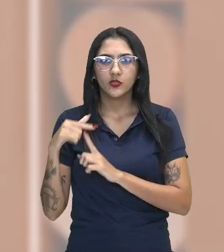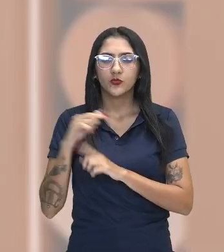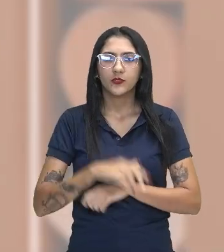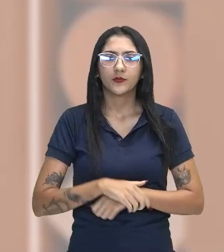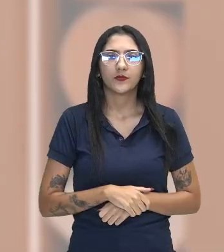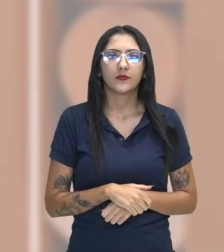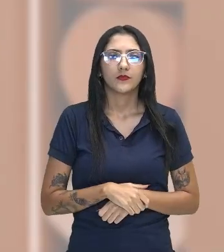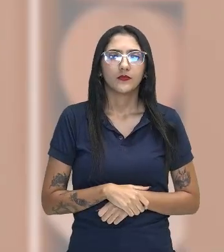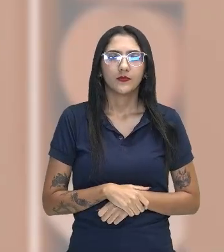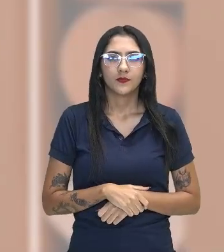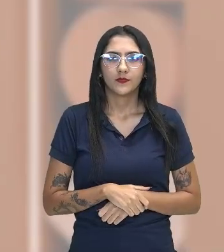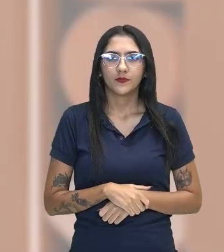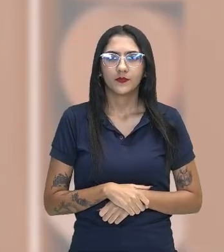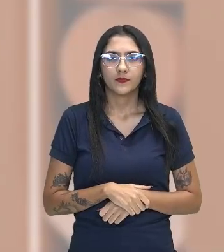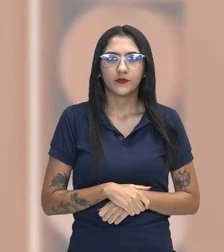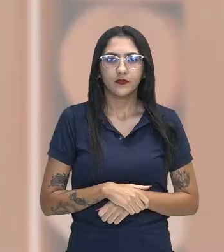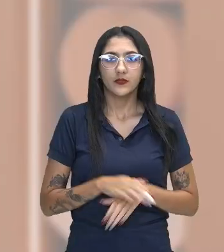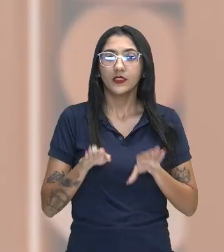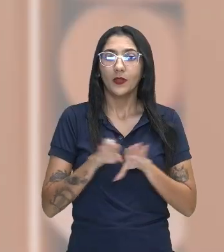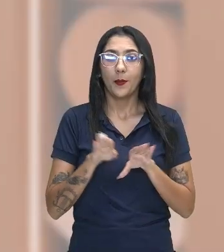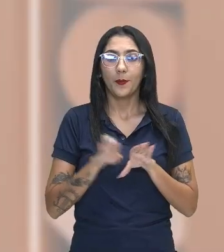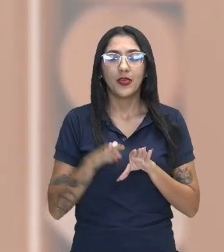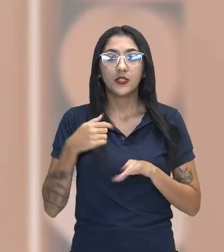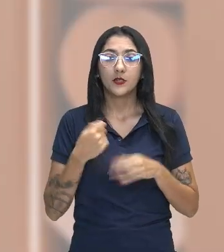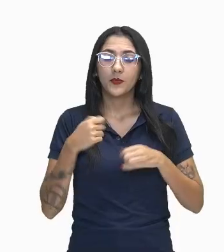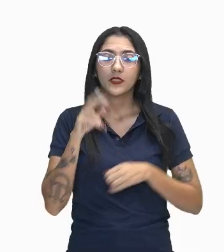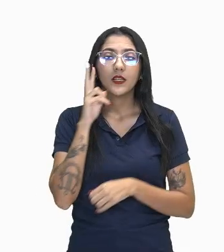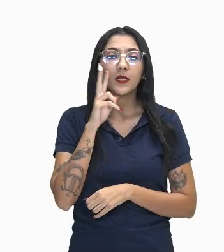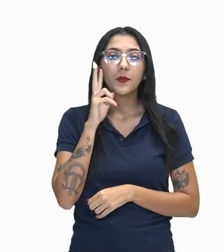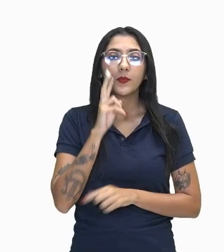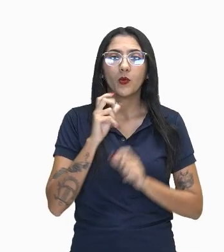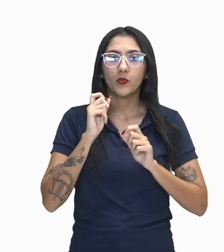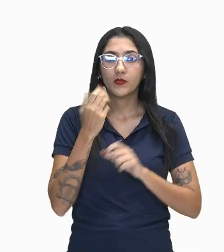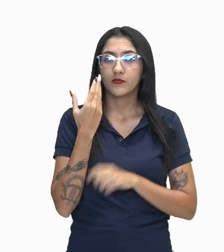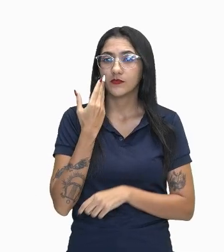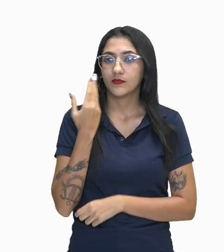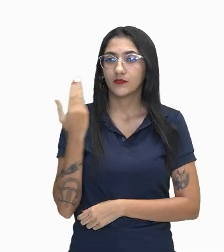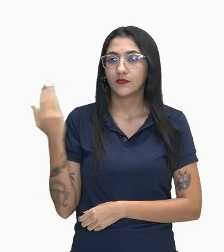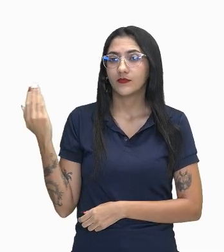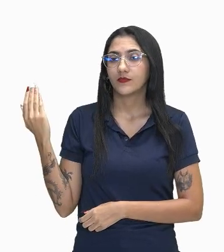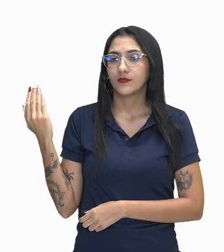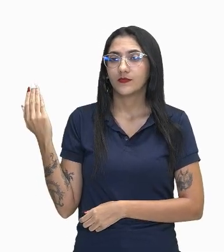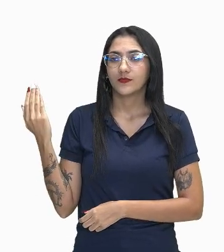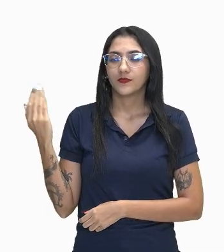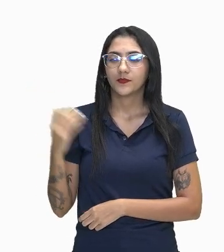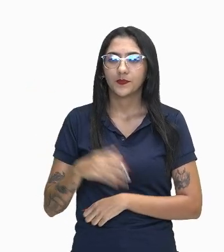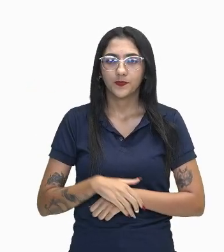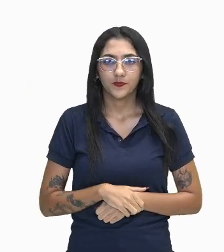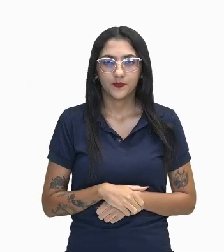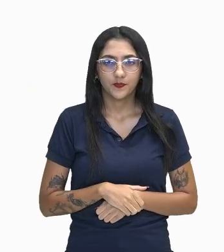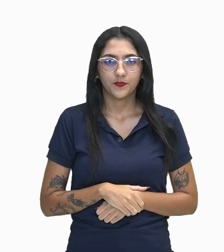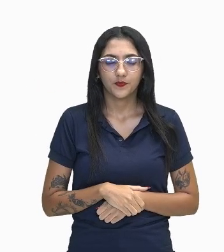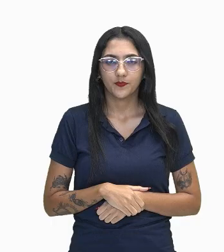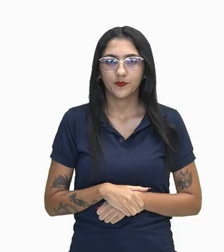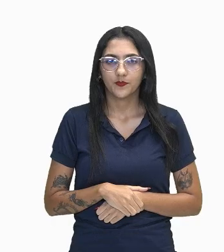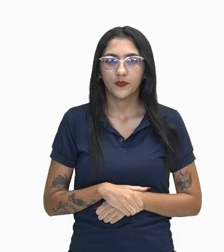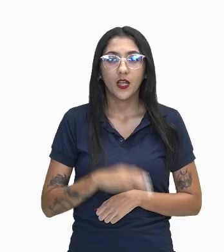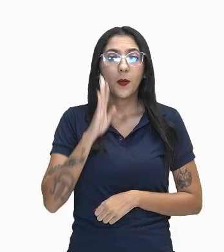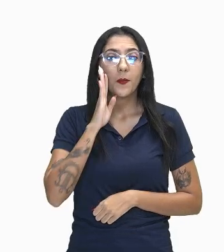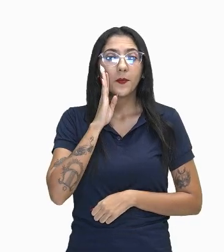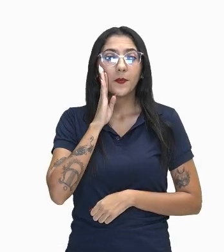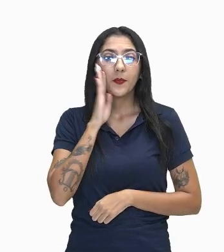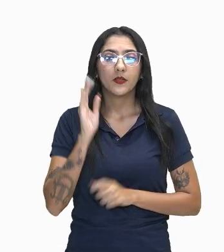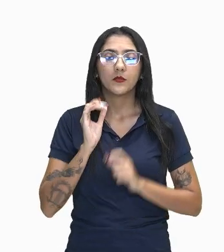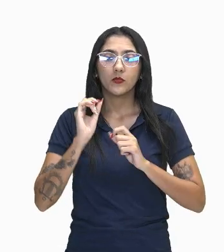Também temos que relembrar sobre os domínios morfoclimáticos, principalmente em relação ao